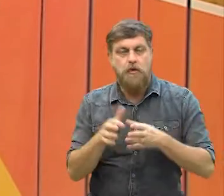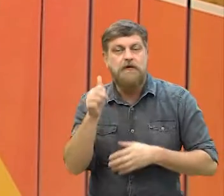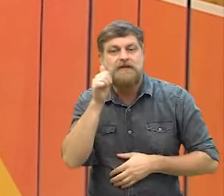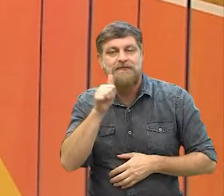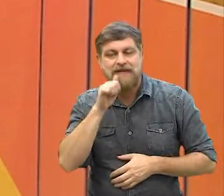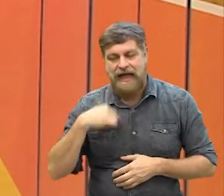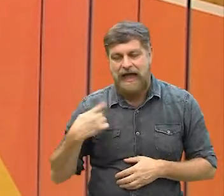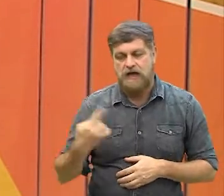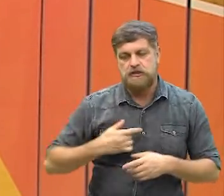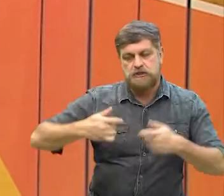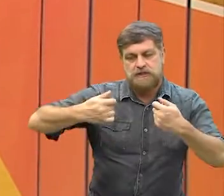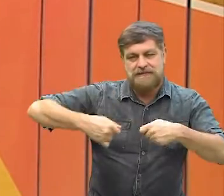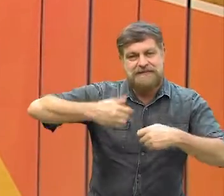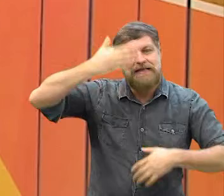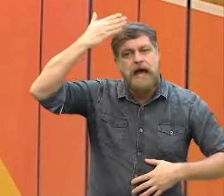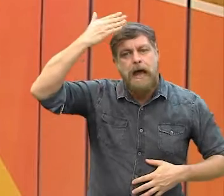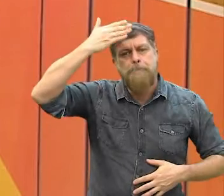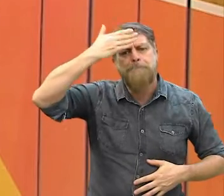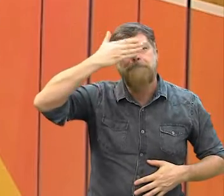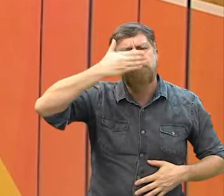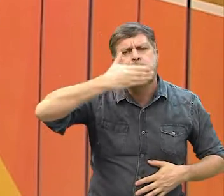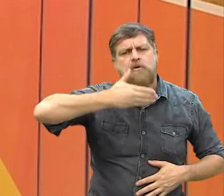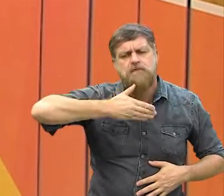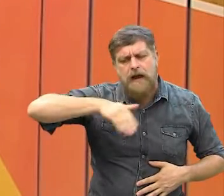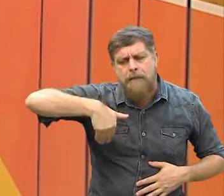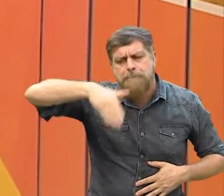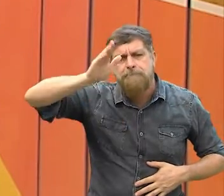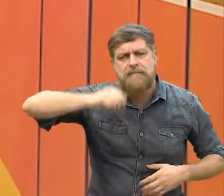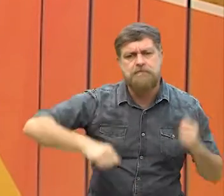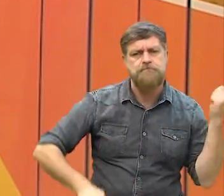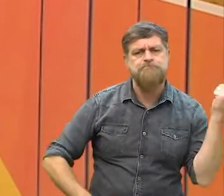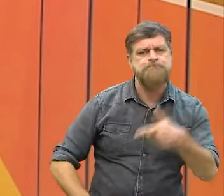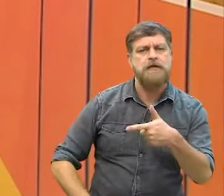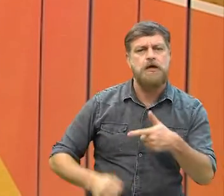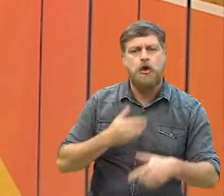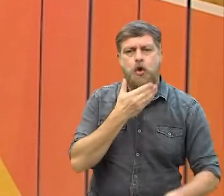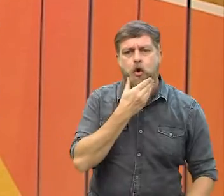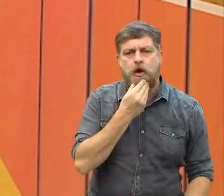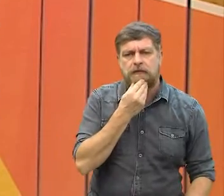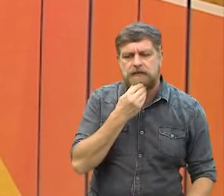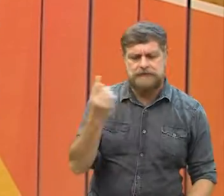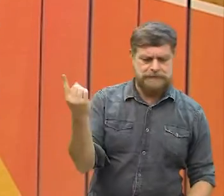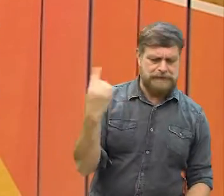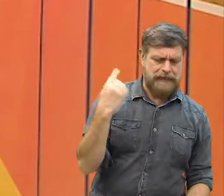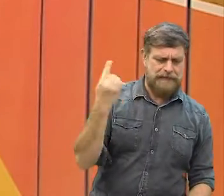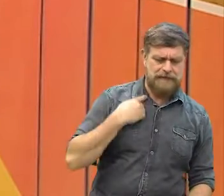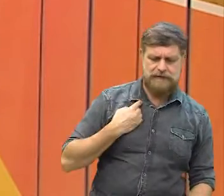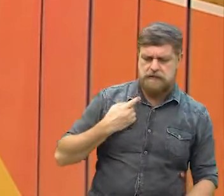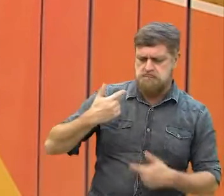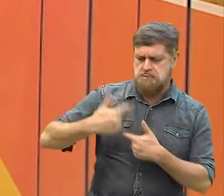feminina, a gente precisa provar muito mais que os homens. A cobrança em cima de mim depois do primeiro jogo foi